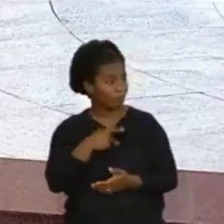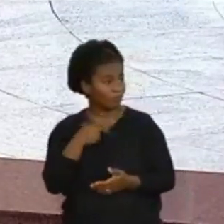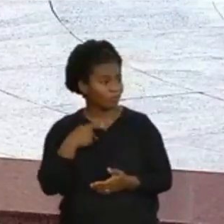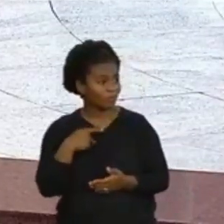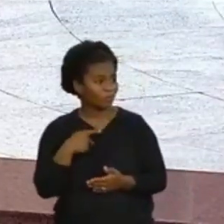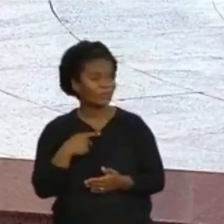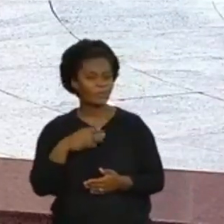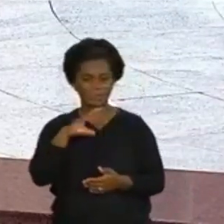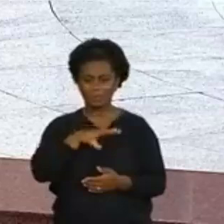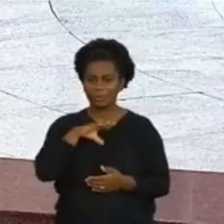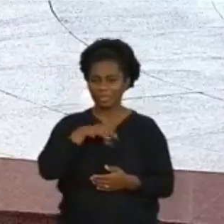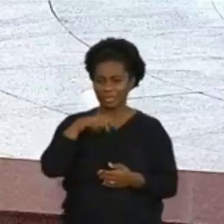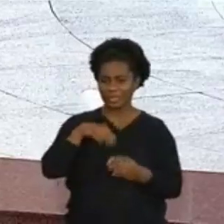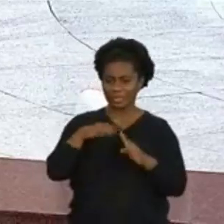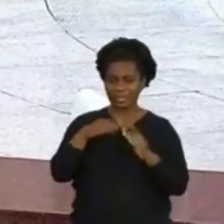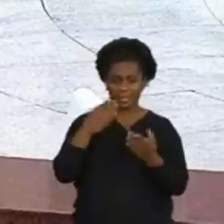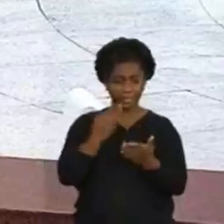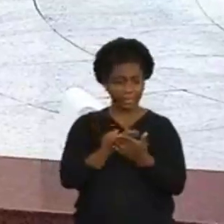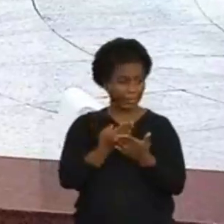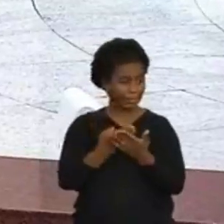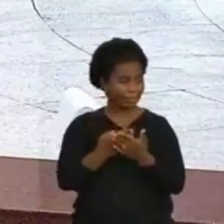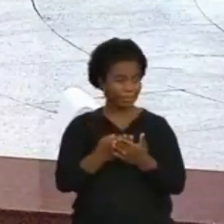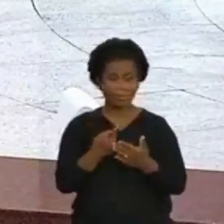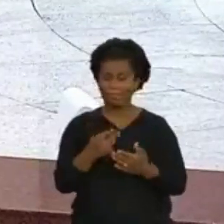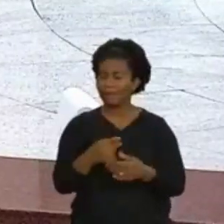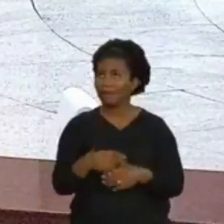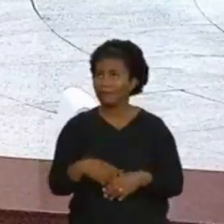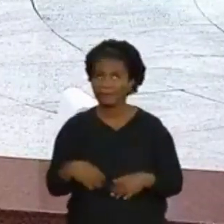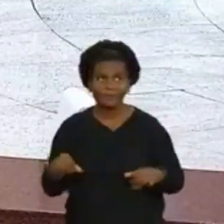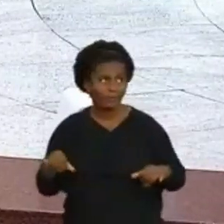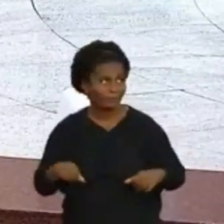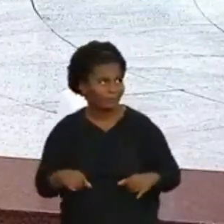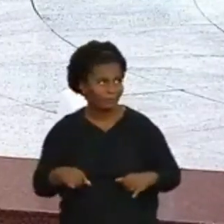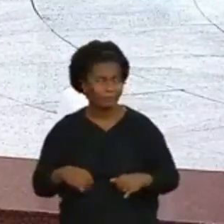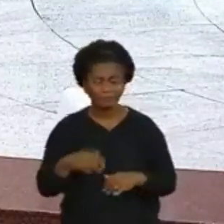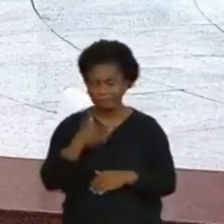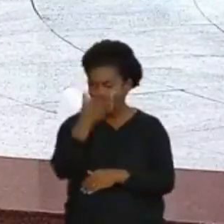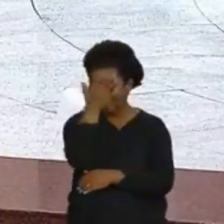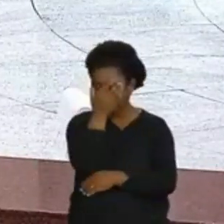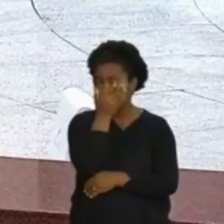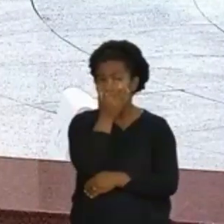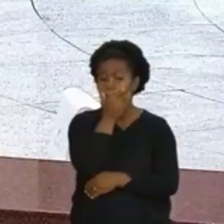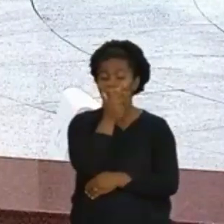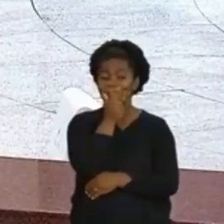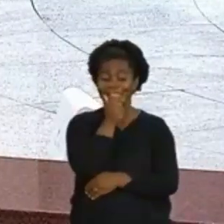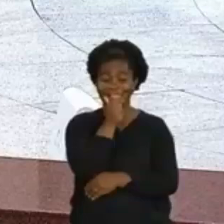de português na Igreja Universal deve gemer. A misericórdia deve doer. É, mas falando errado, Deus abençoa.